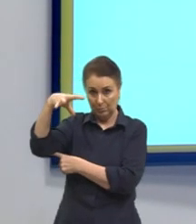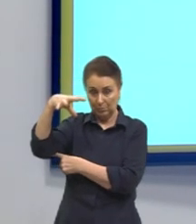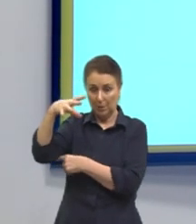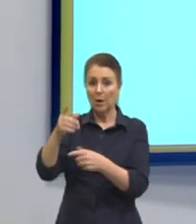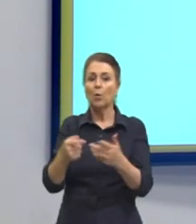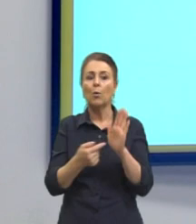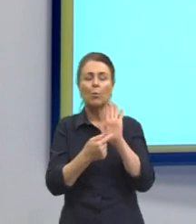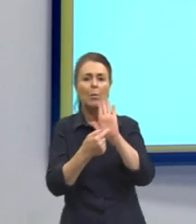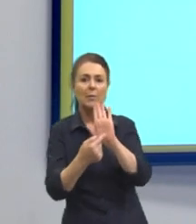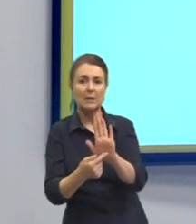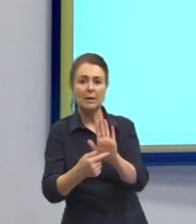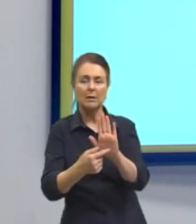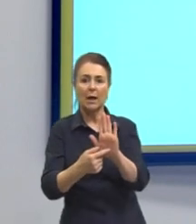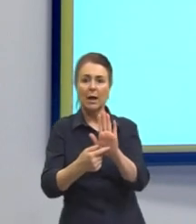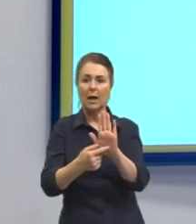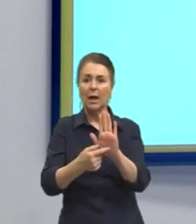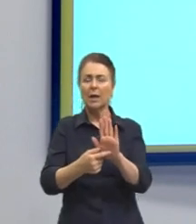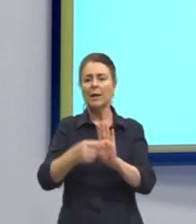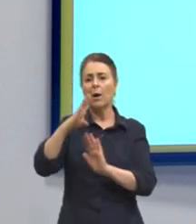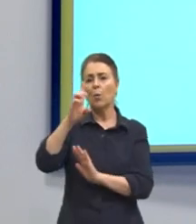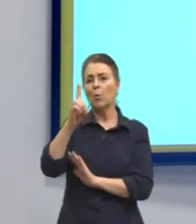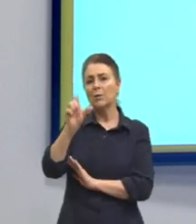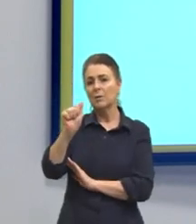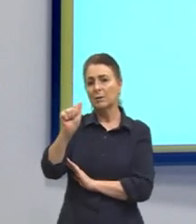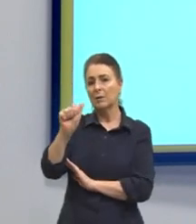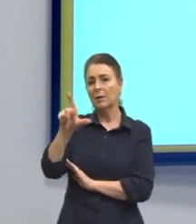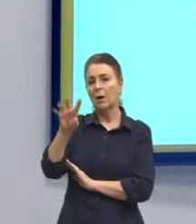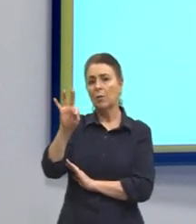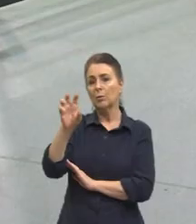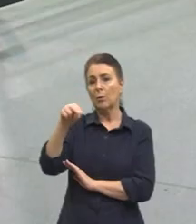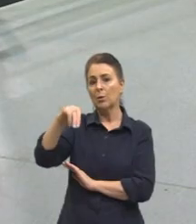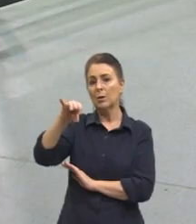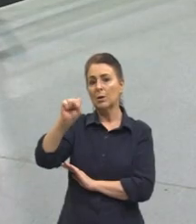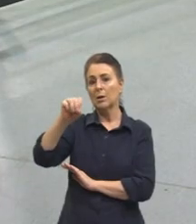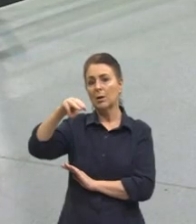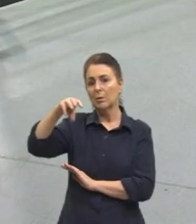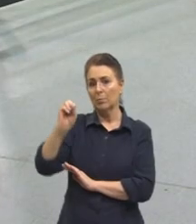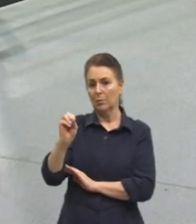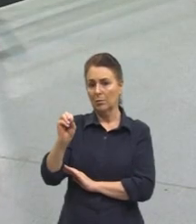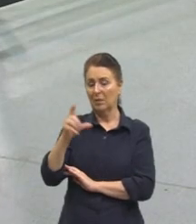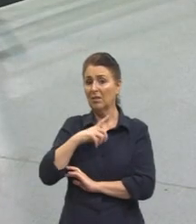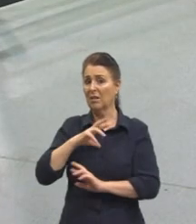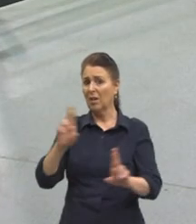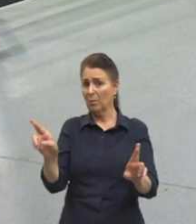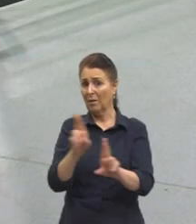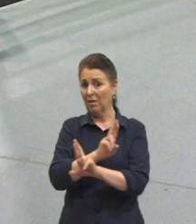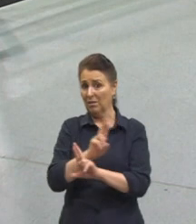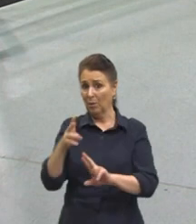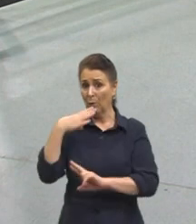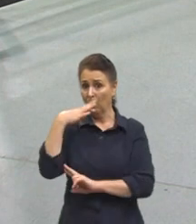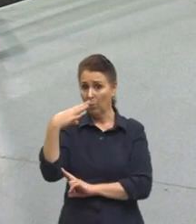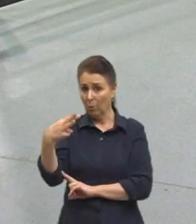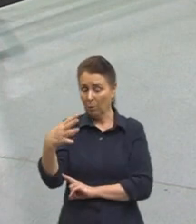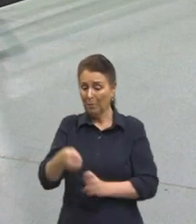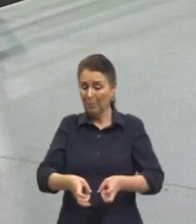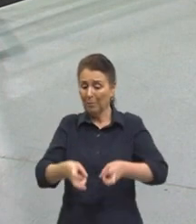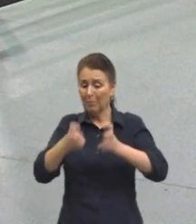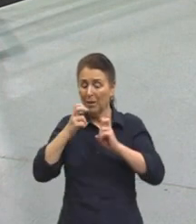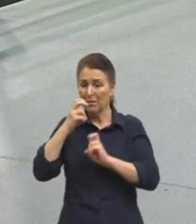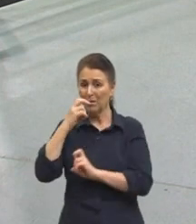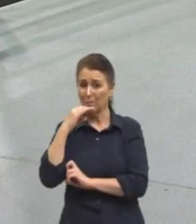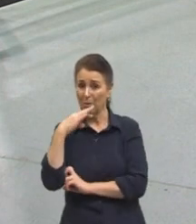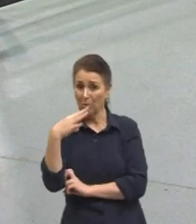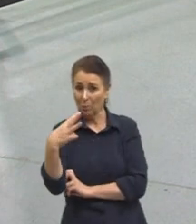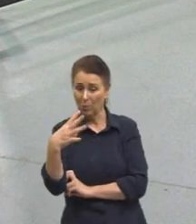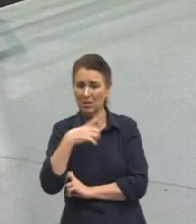está relacionado com cor né Professor nada a ver né perceber cores de novo já não tem relação porque